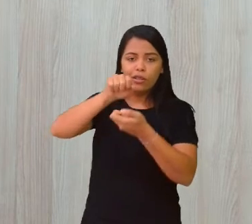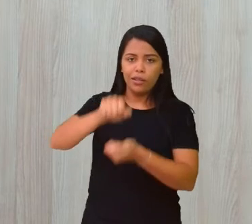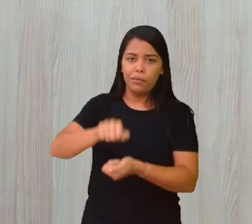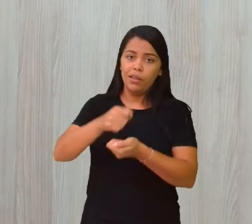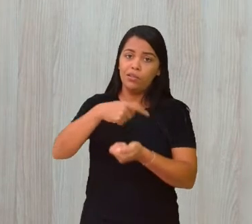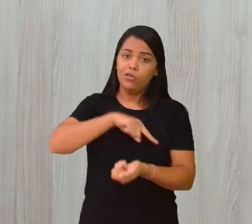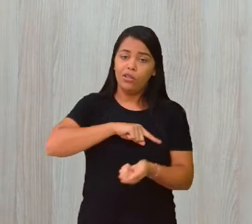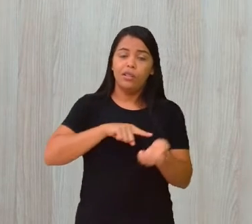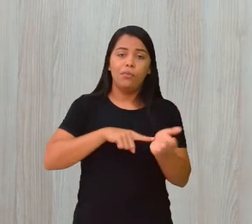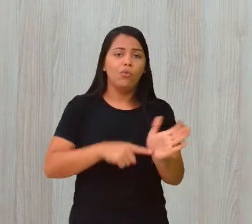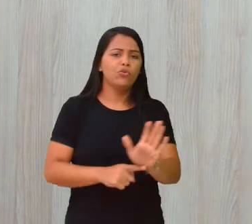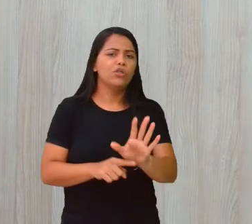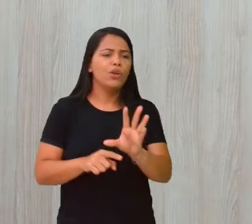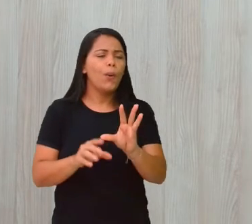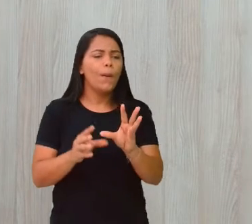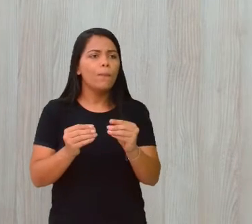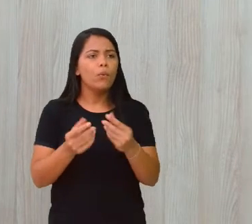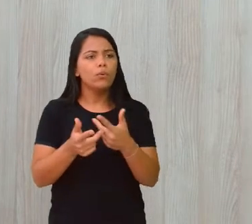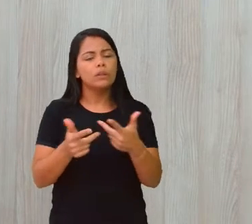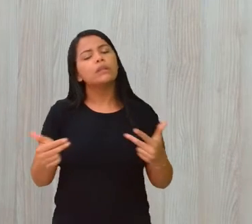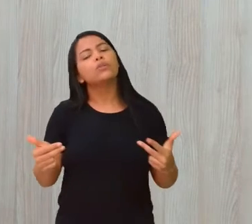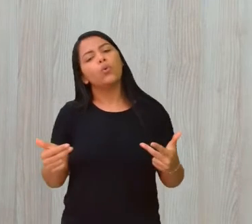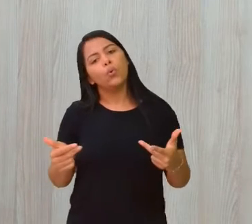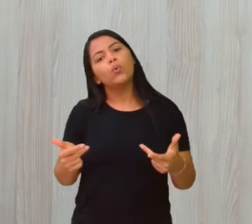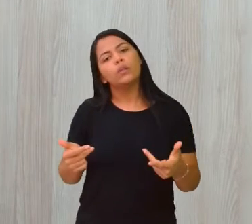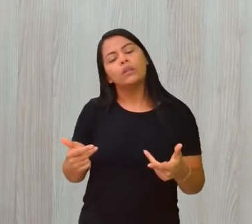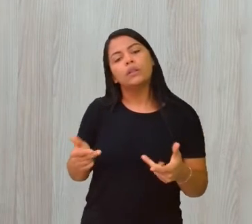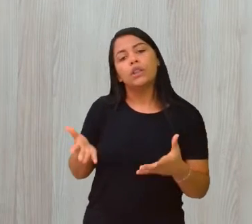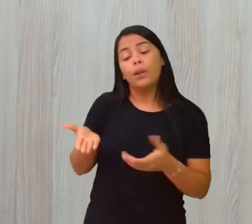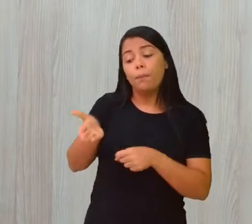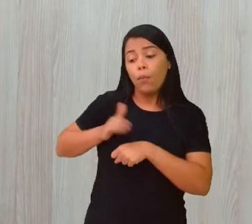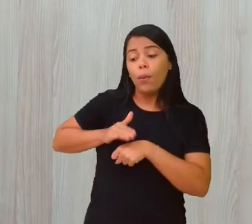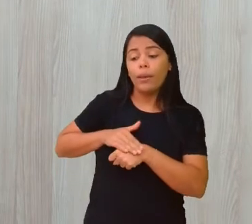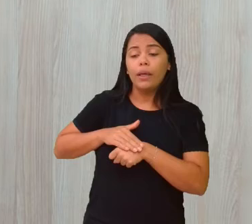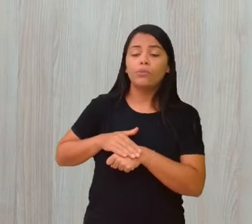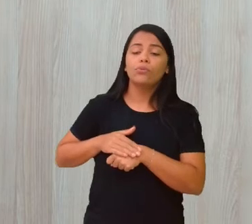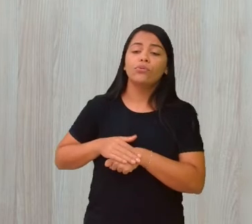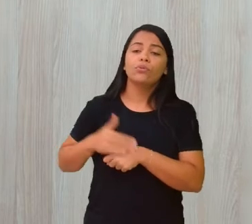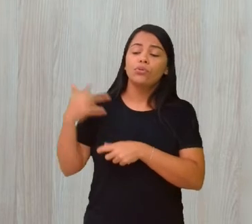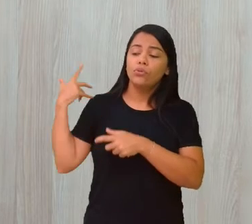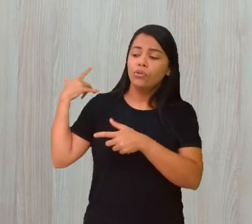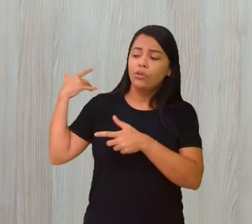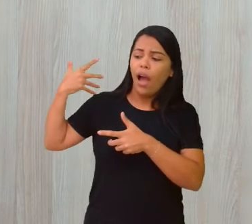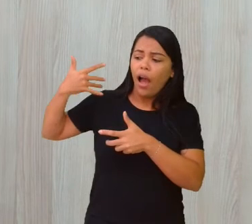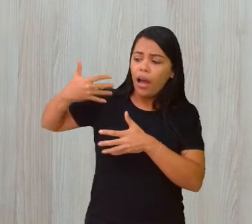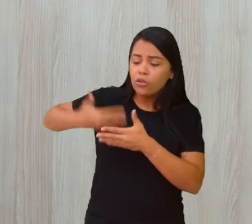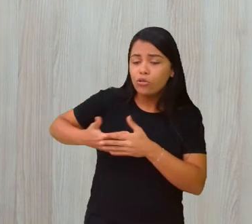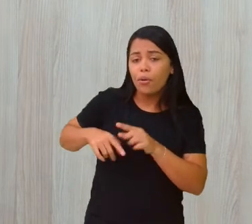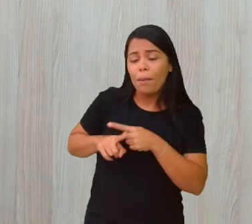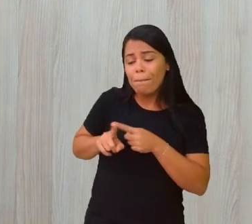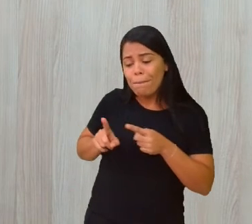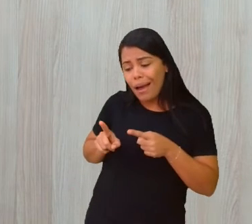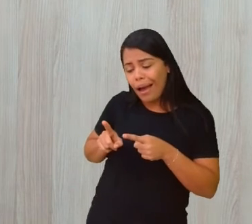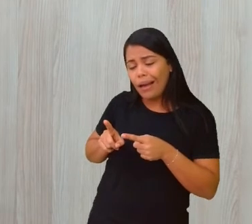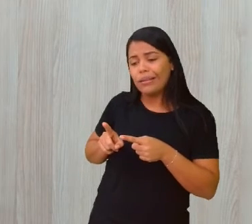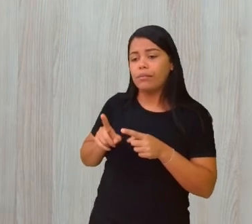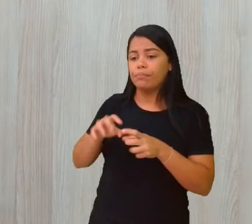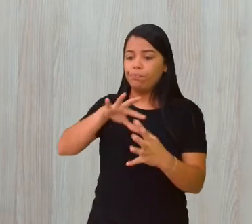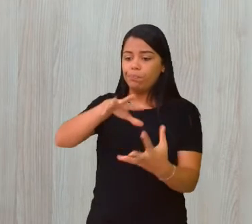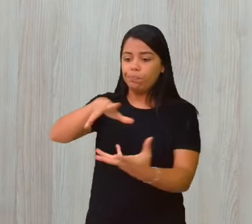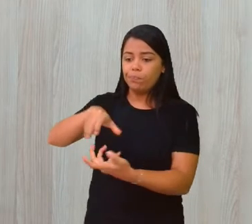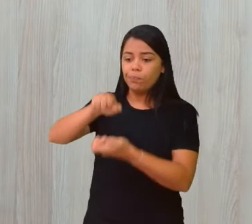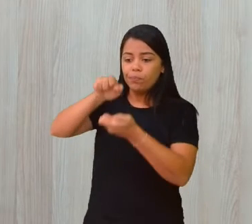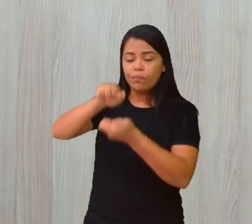está trazendo muitos resgates, recortes históricos, mas a sustentabilidade, ela é vamos dizer assim,